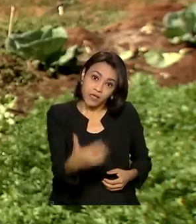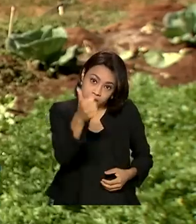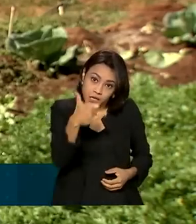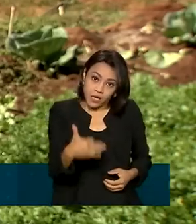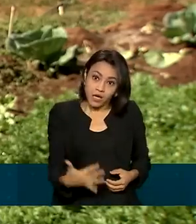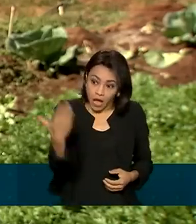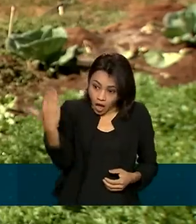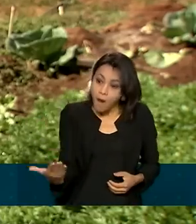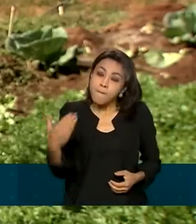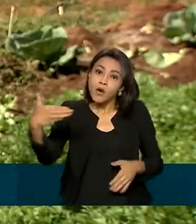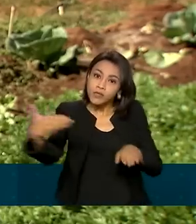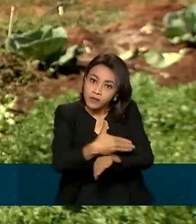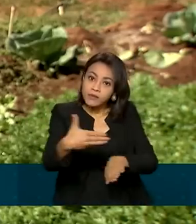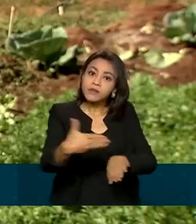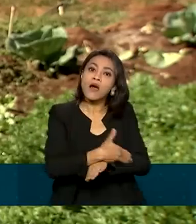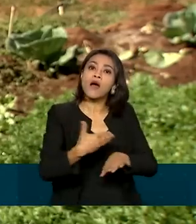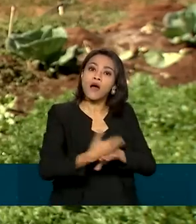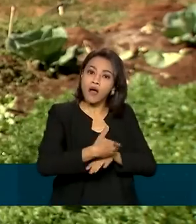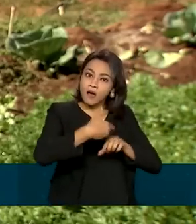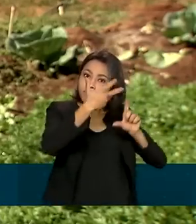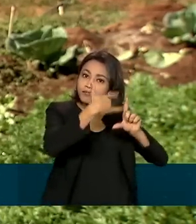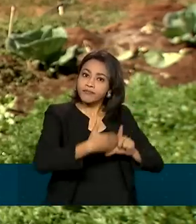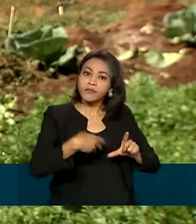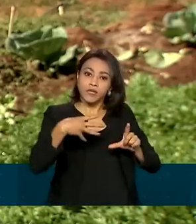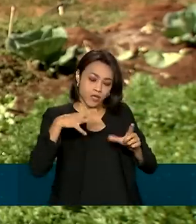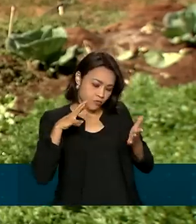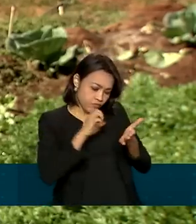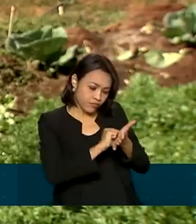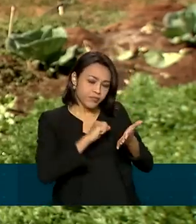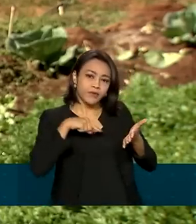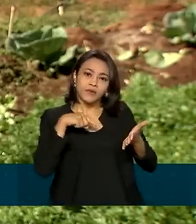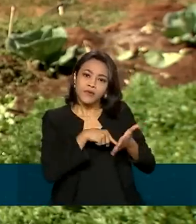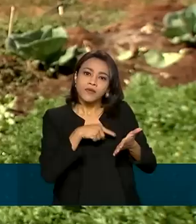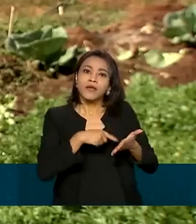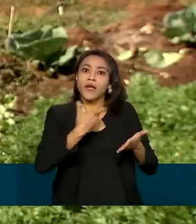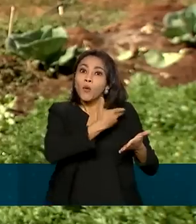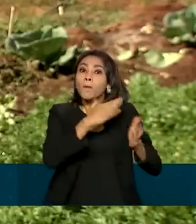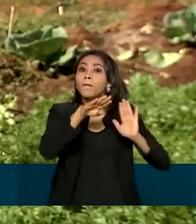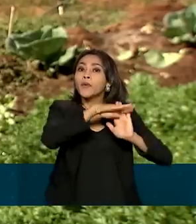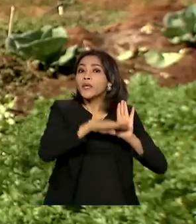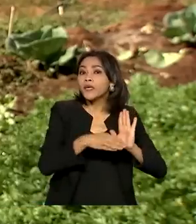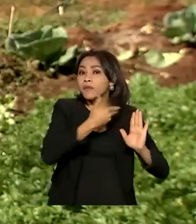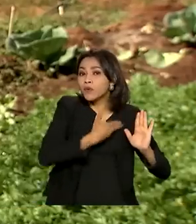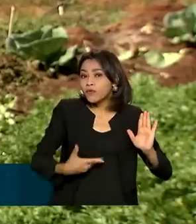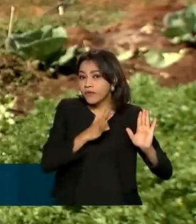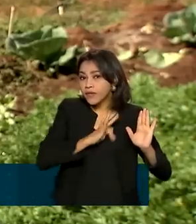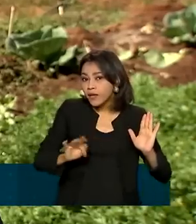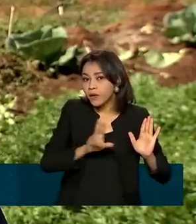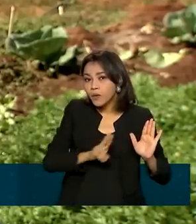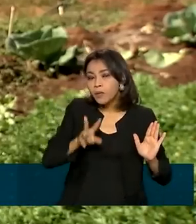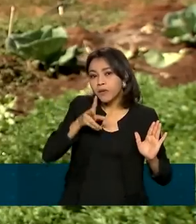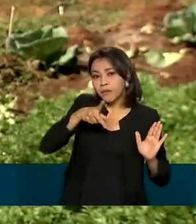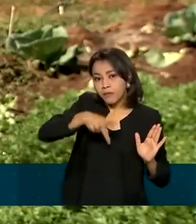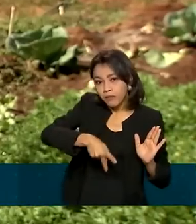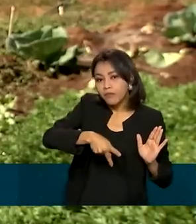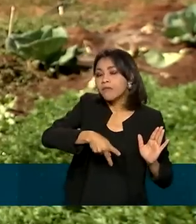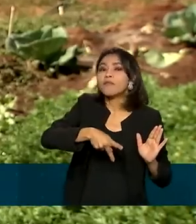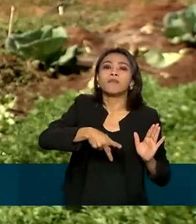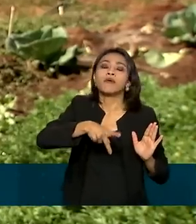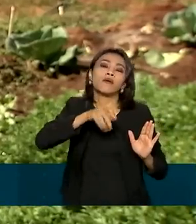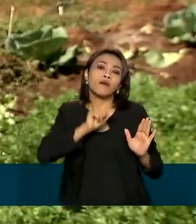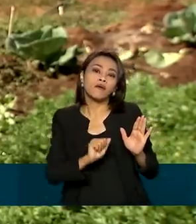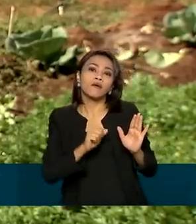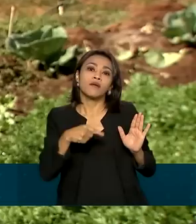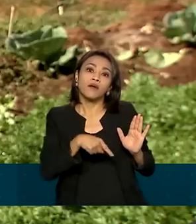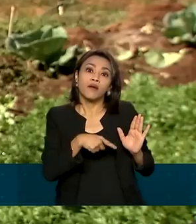programa da alimentação escolar e pode vender o programa de aquisição do governo federal que opera o Pronaf